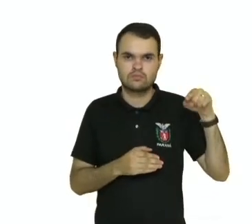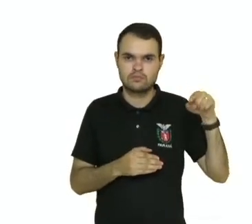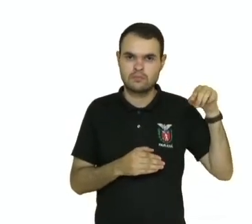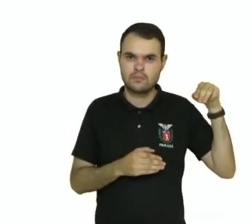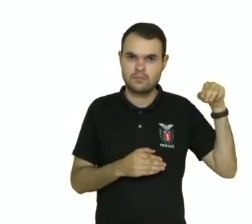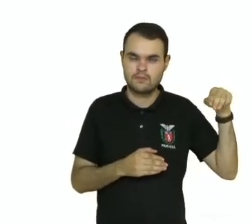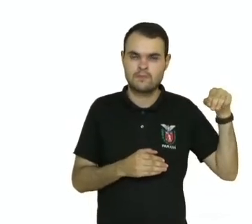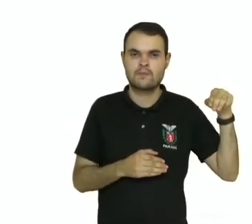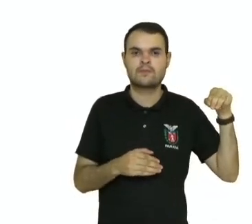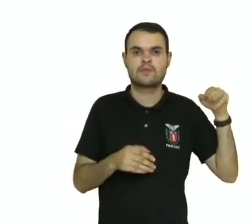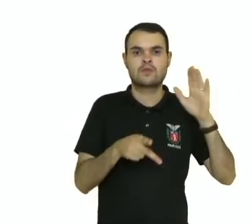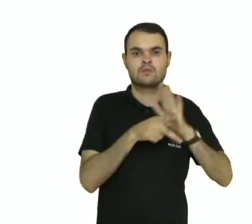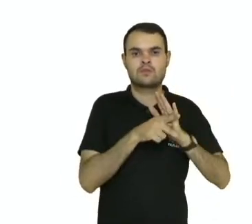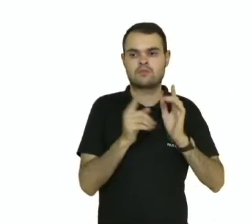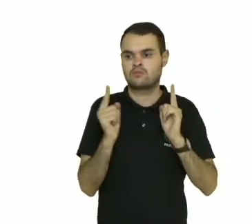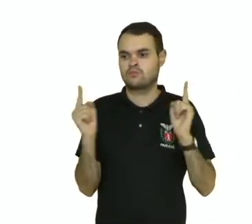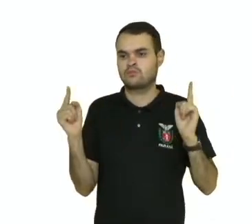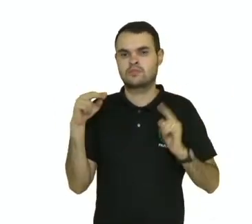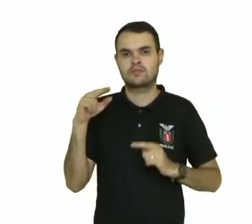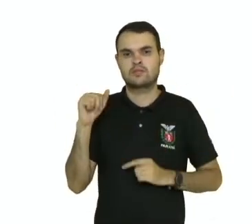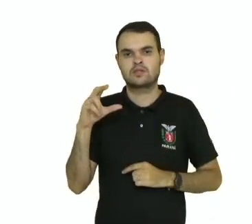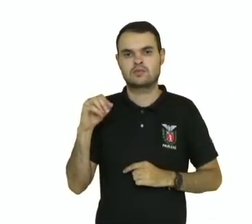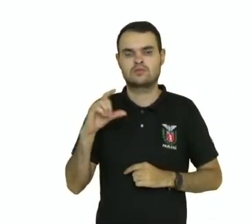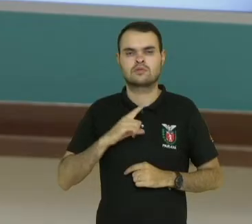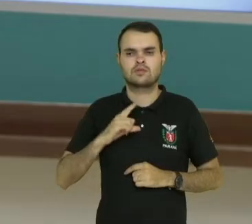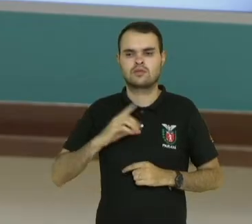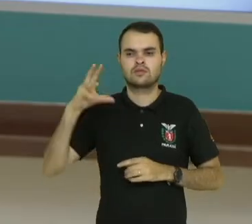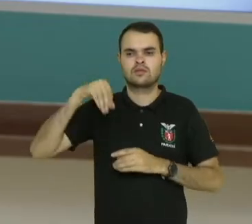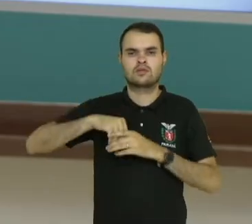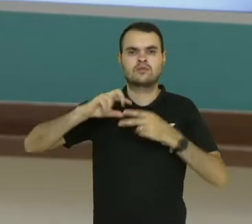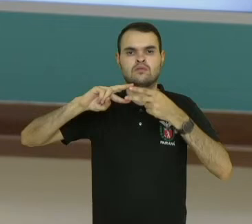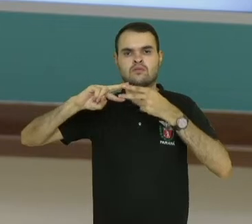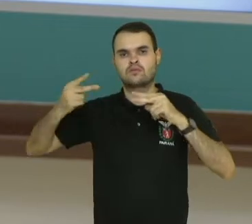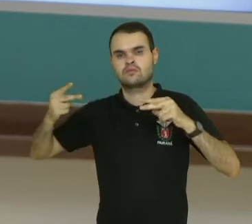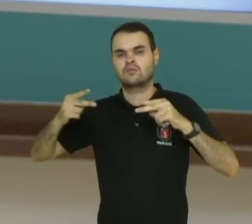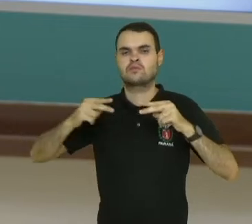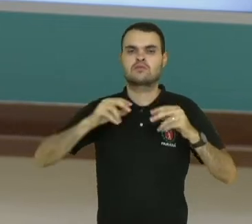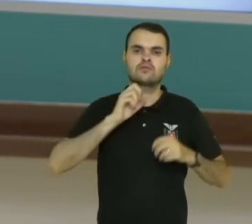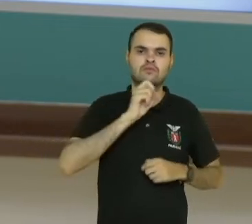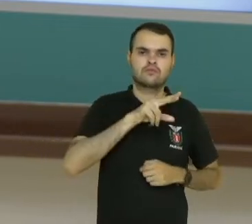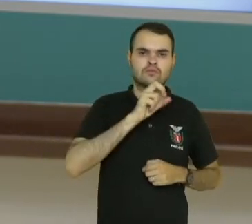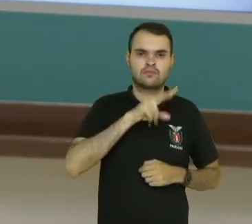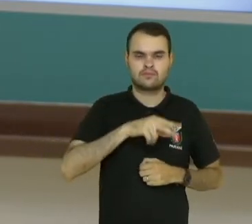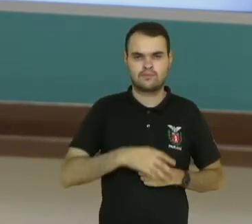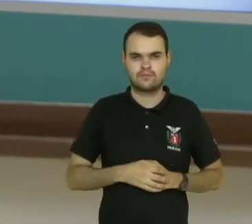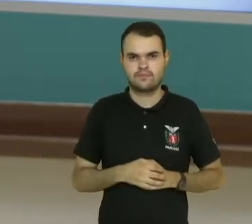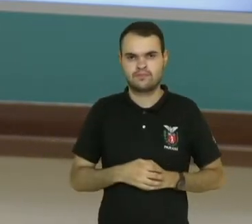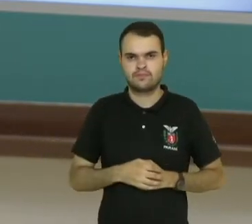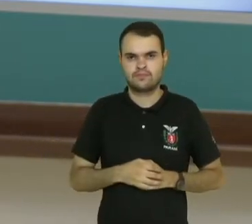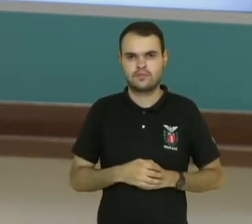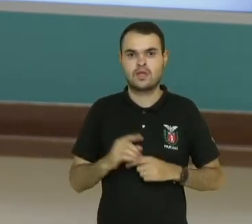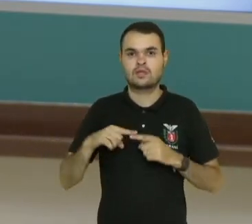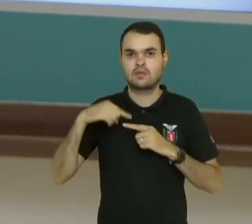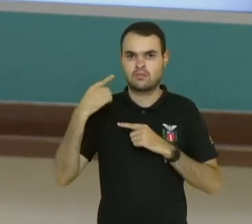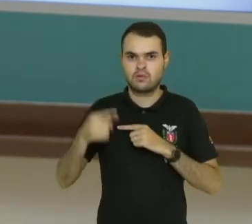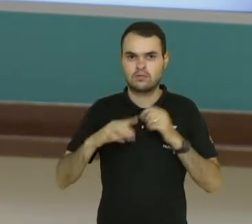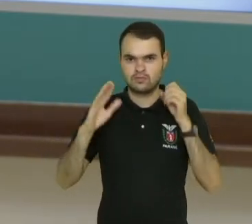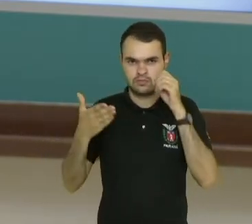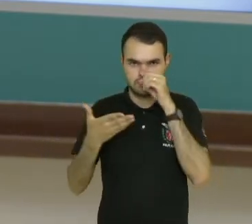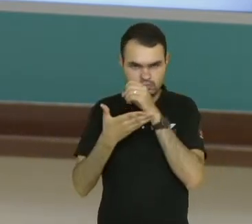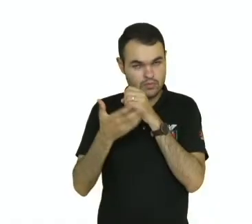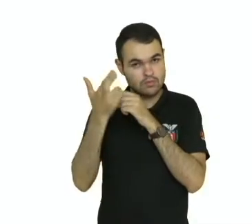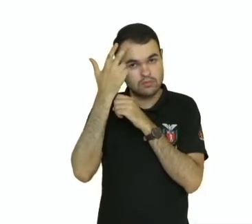chamado nanoscala, temos, por exemplo, o DNA e o vírus. Depois, com o microscópio óptico, que é o microscópio